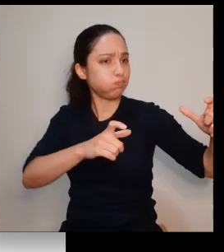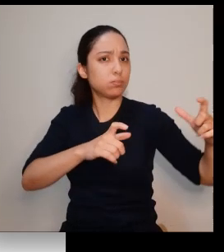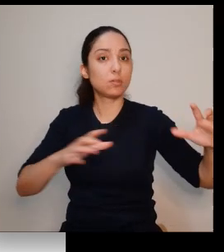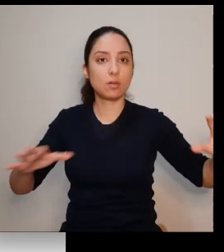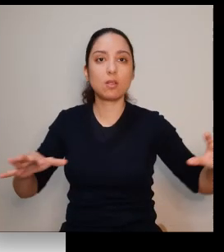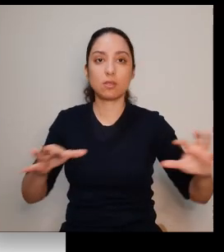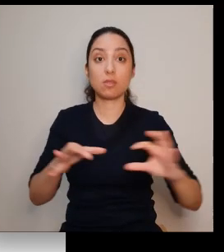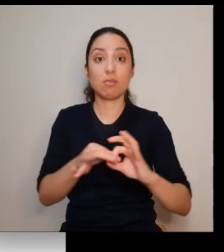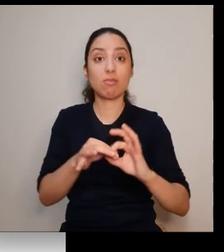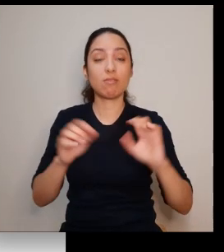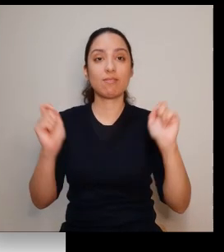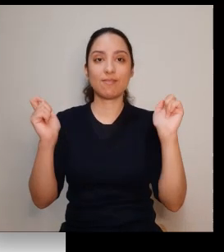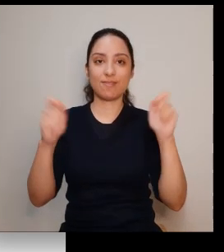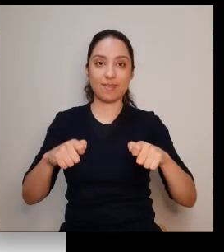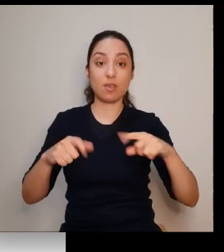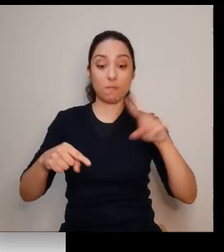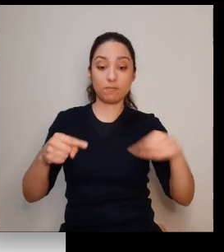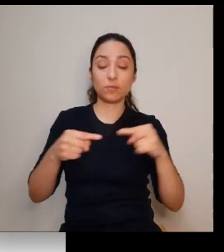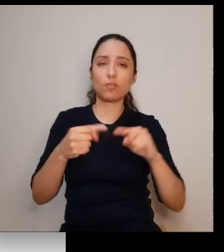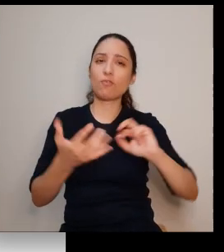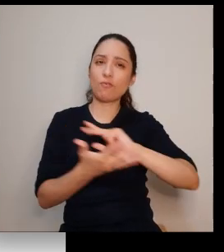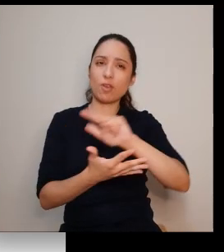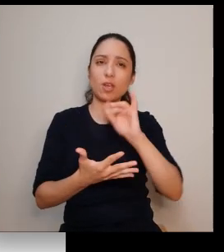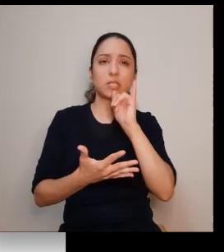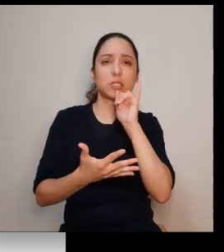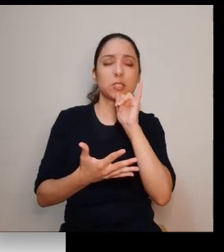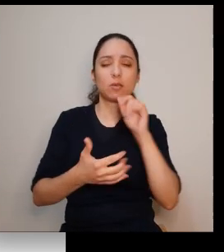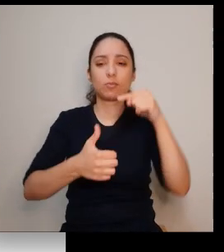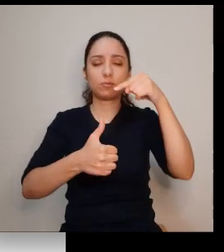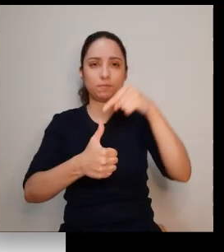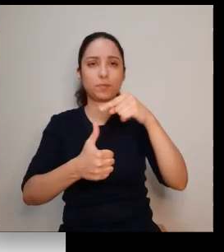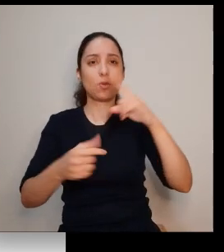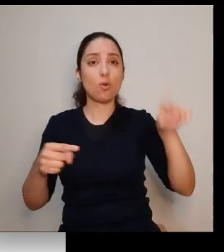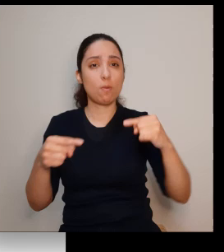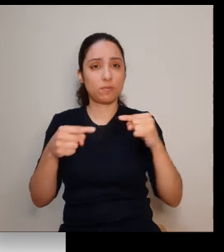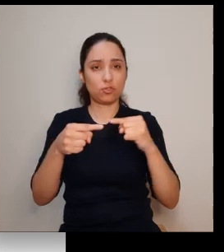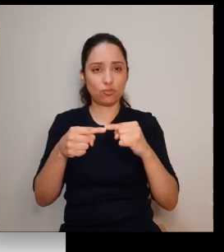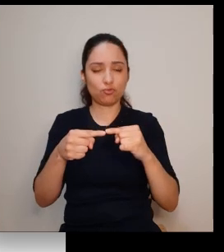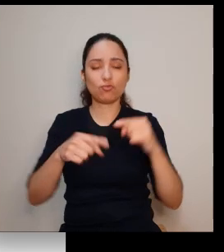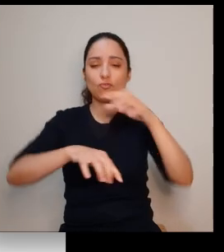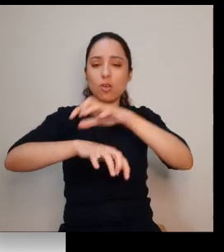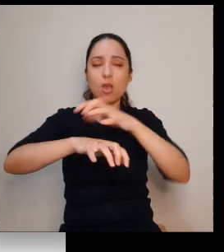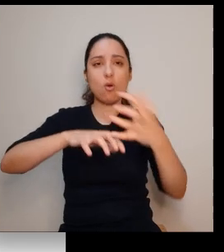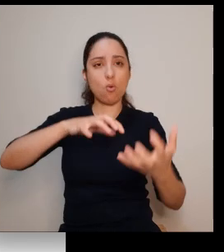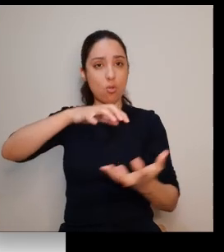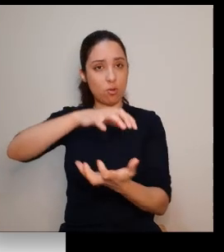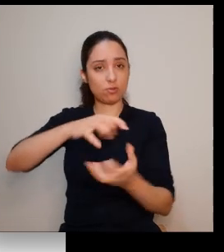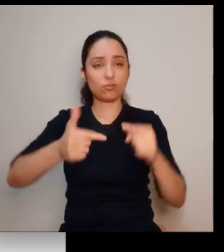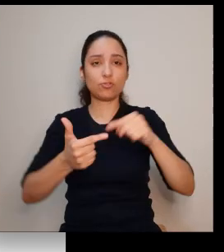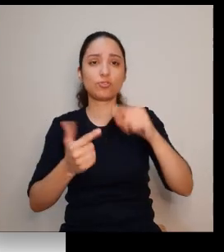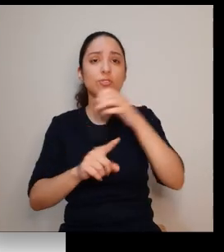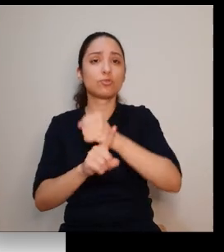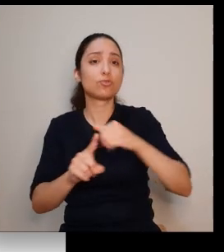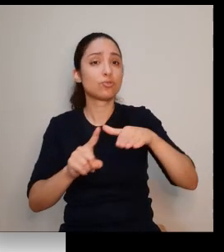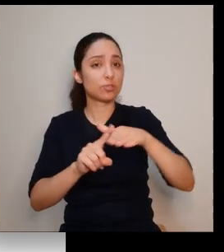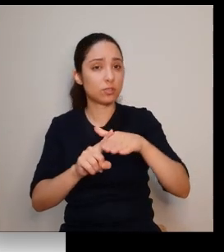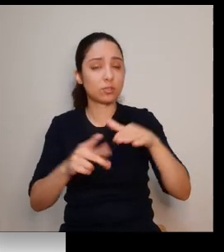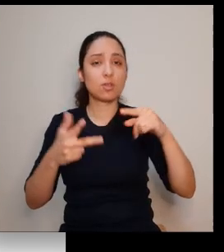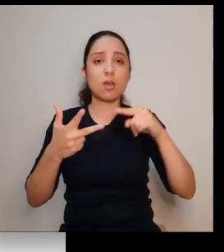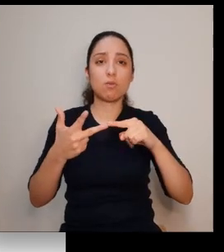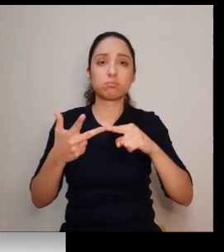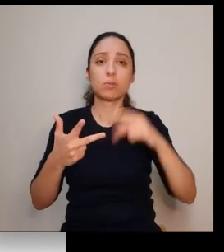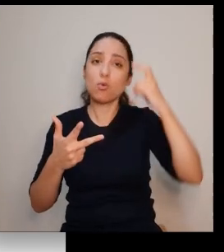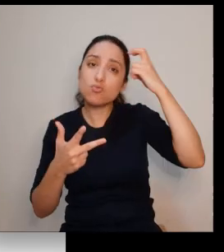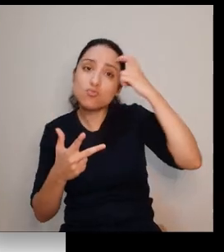desde um pequeno jardim até grandes áreas protegidas, por exemplo, fornecendo uma diversidade de funções ecológicas,